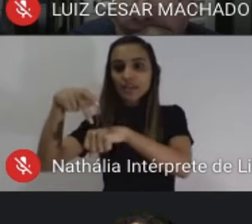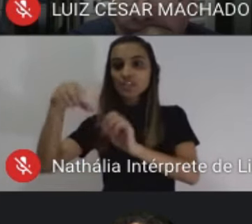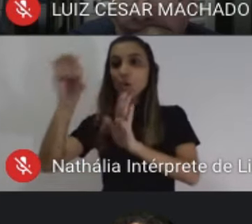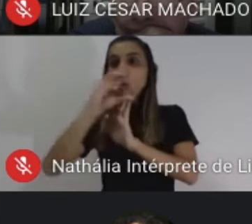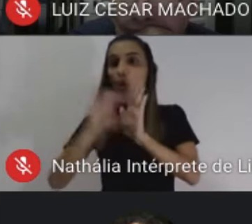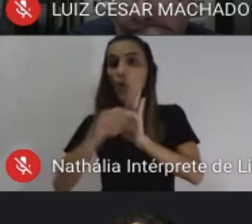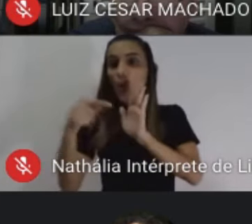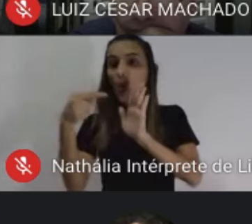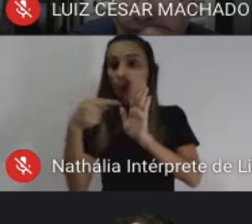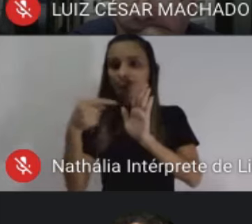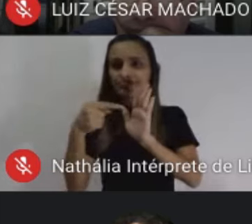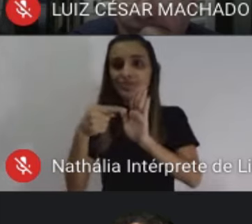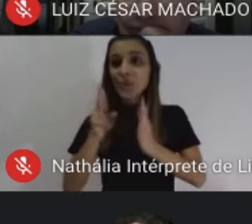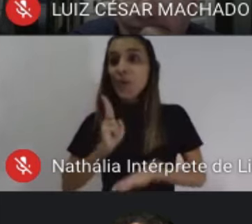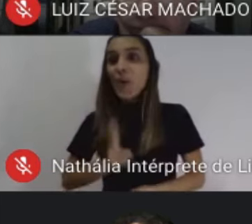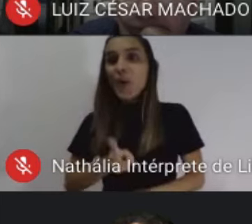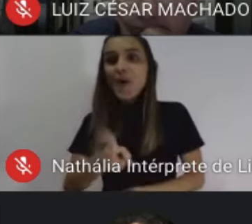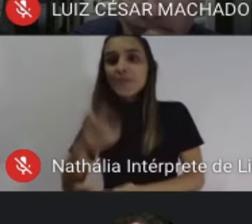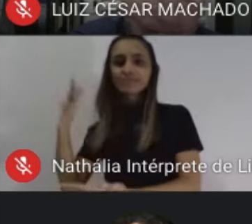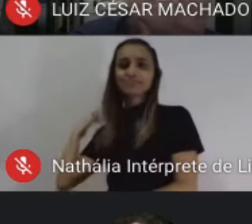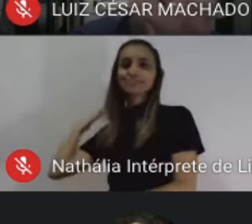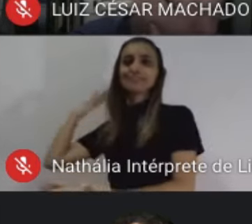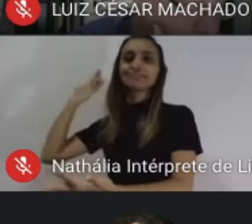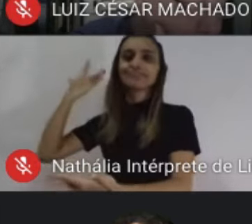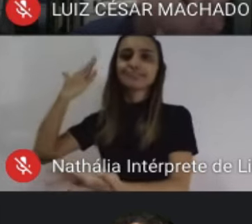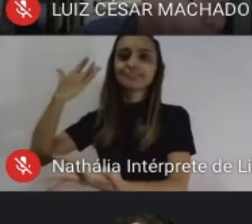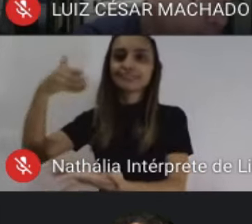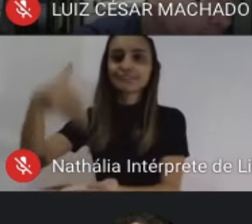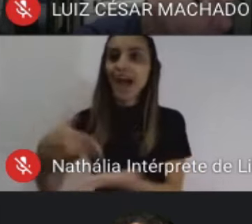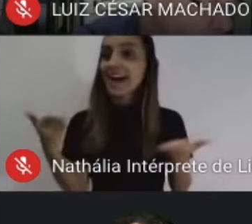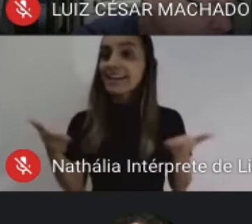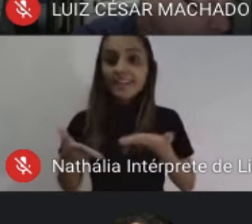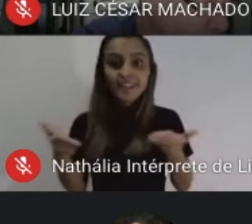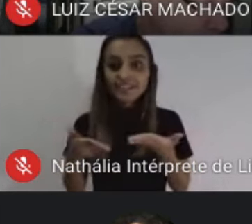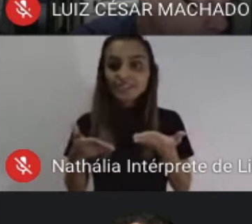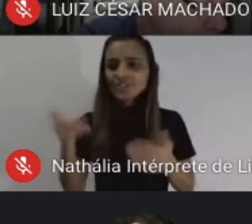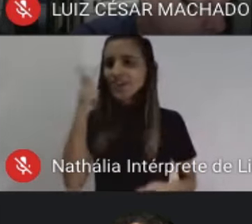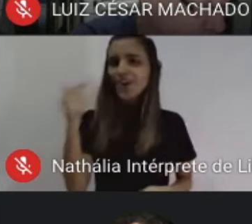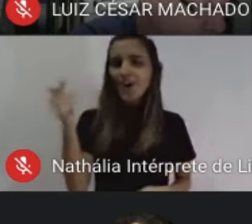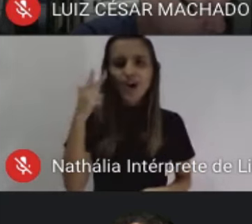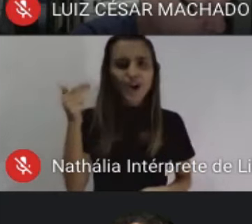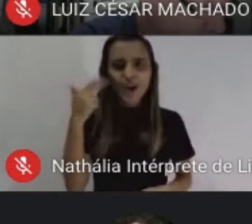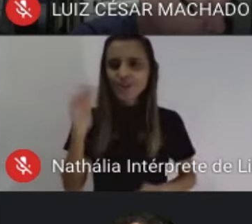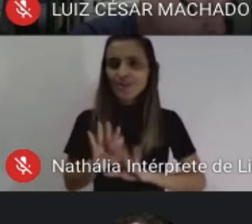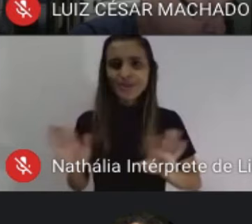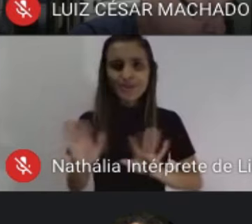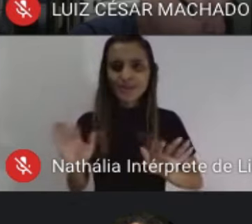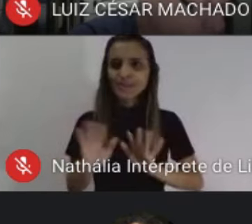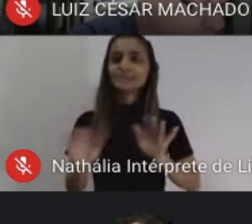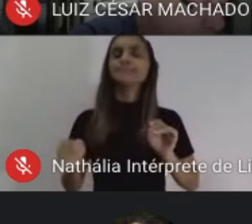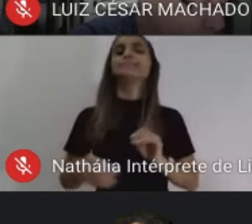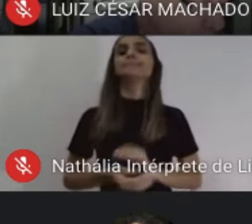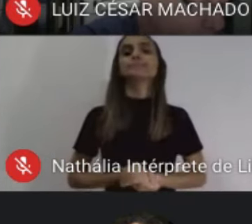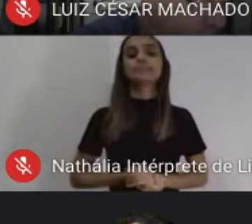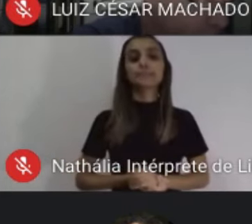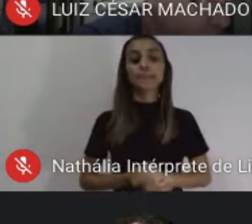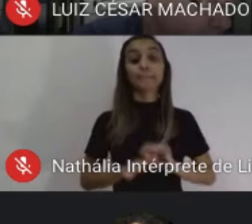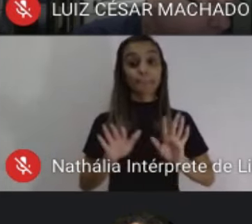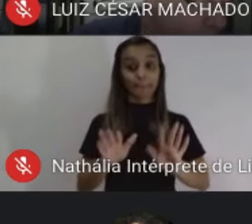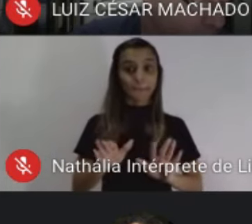artigos que falavam da proteção do partido fascista, que era uma particularidade. É italiano, mas o resto se coloca lá. Mas eles tentam dar uma